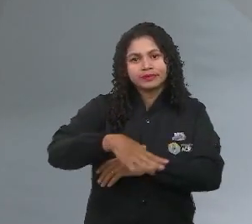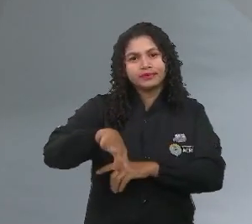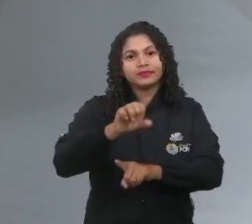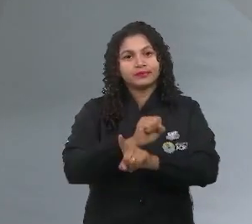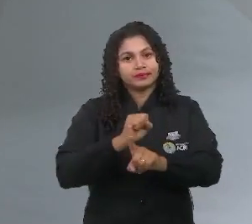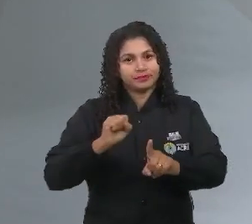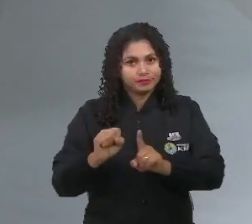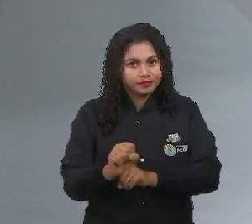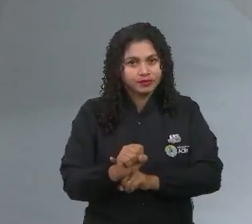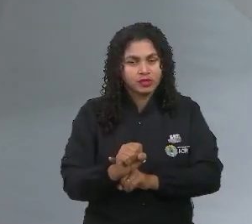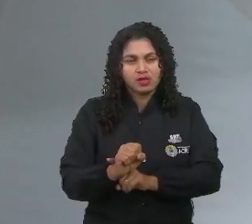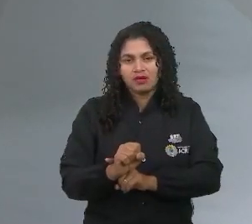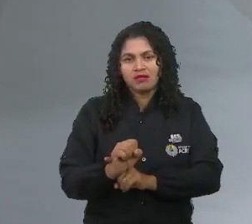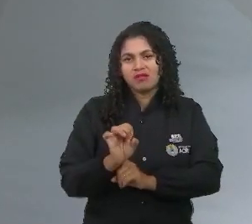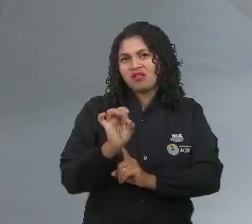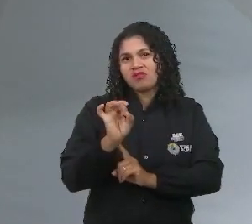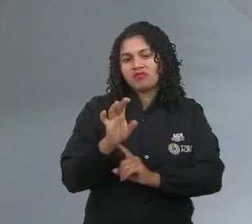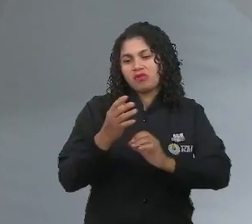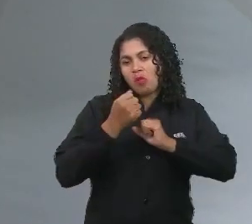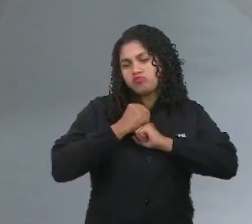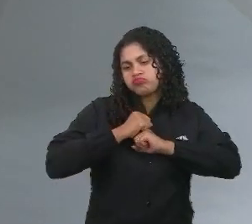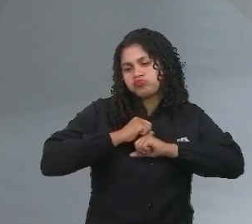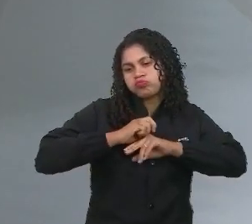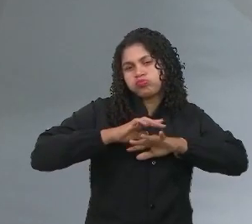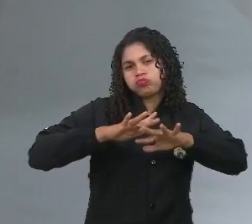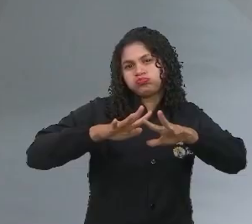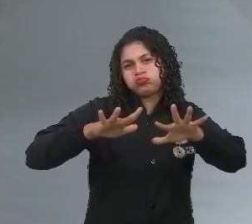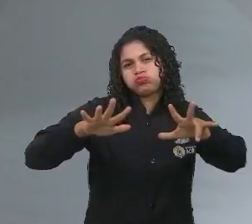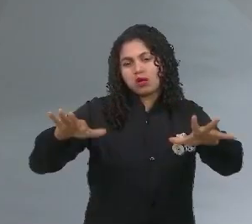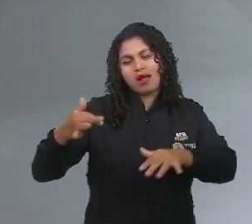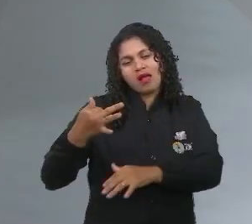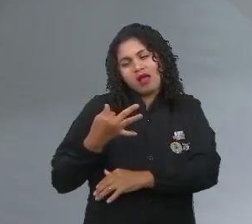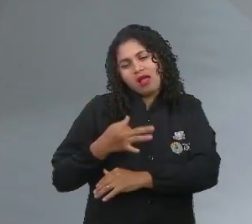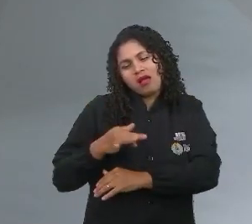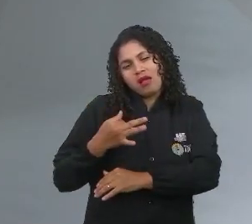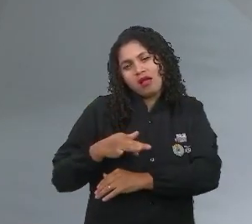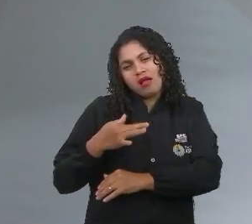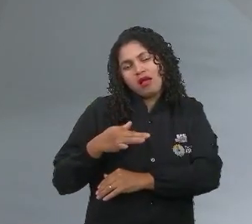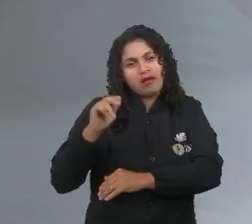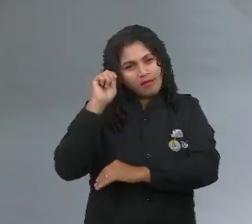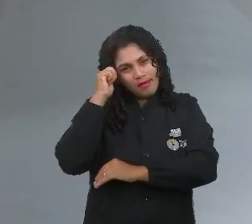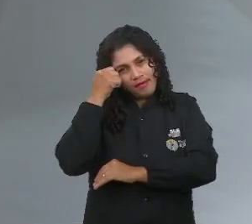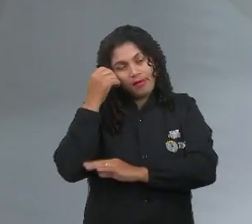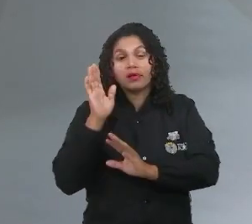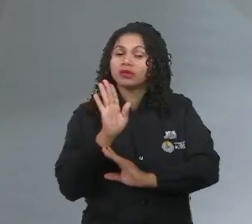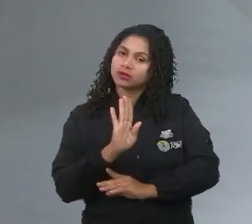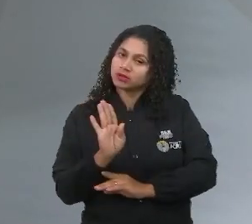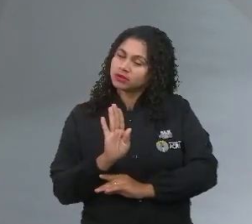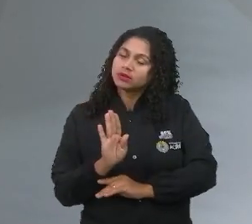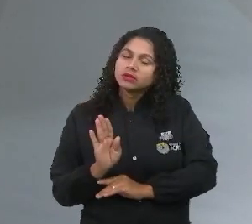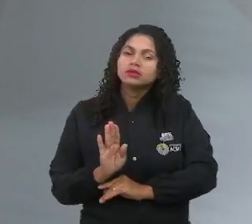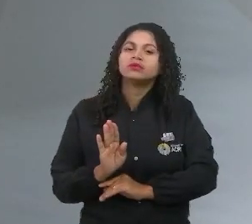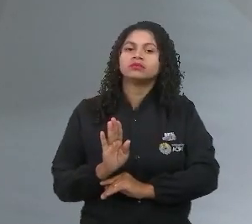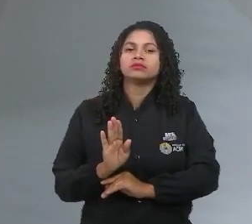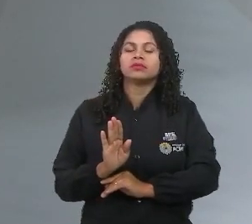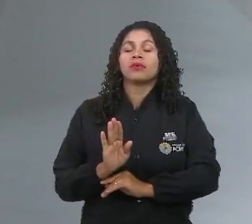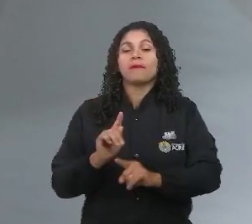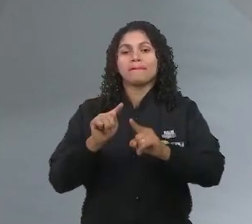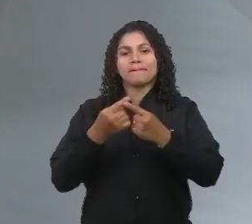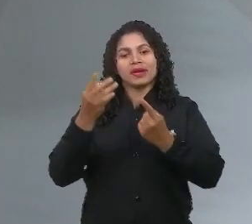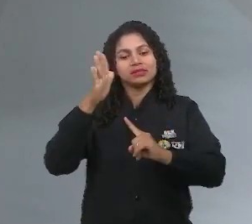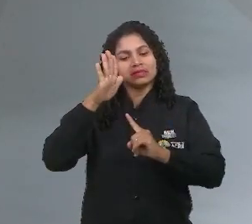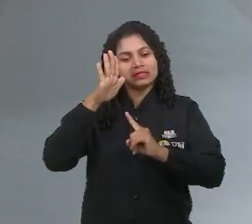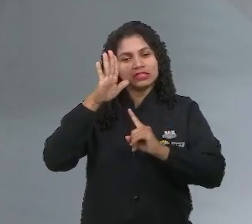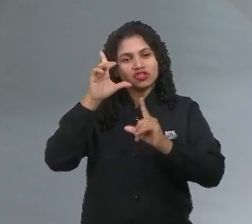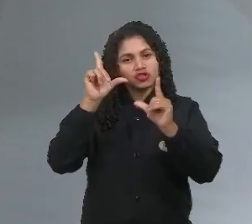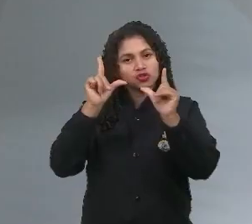uma misericórdia, mas é tratar mesmo a questão do preconceito, visando minimizar